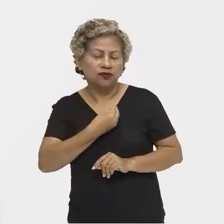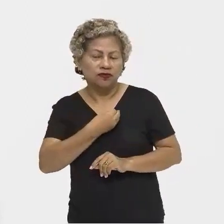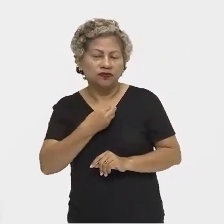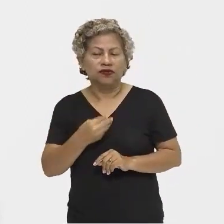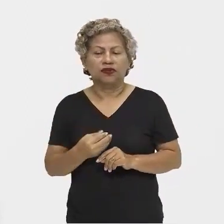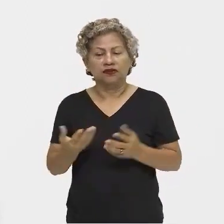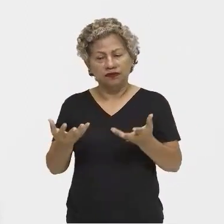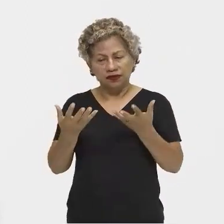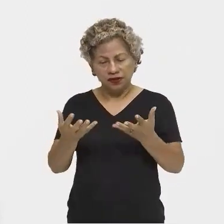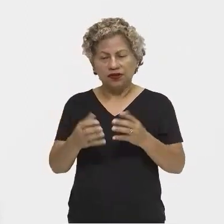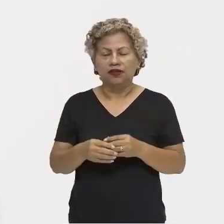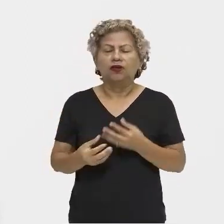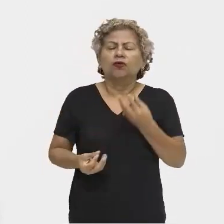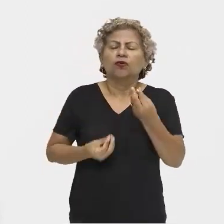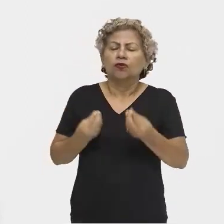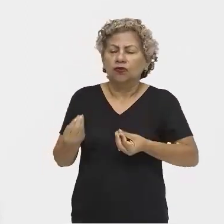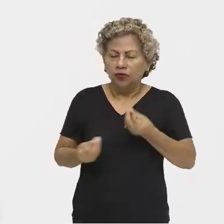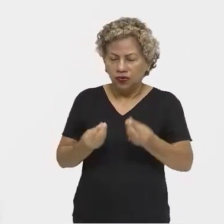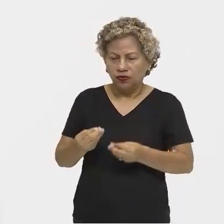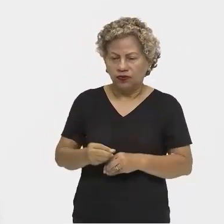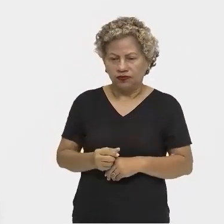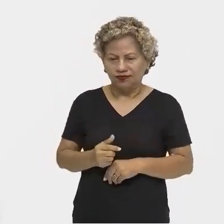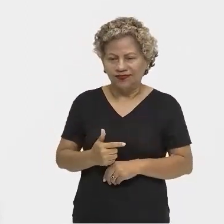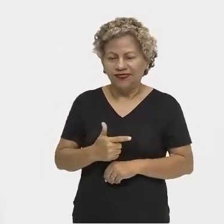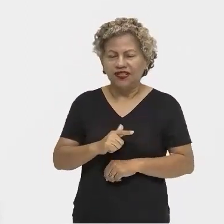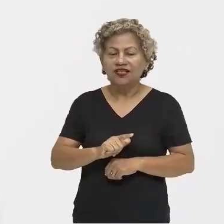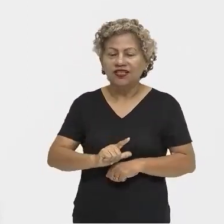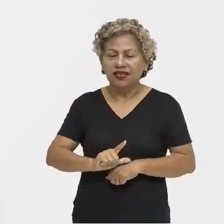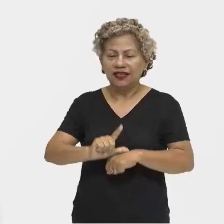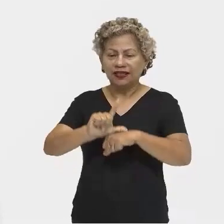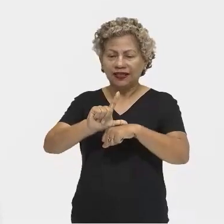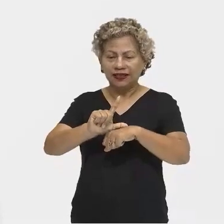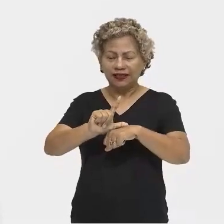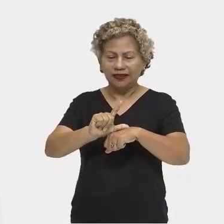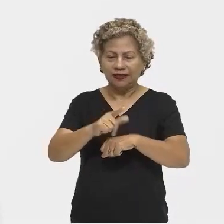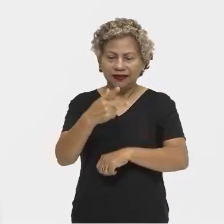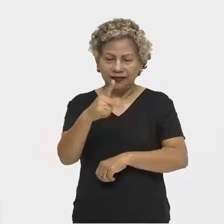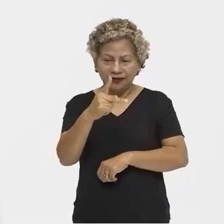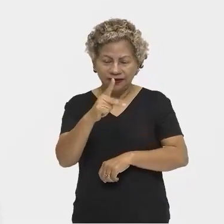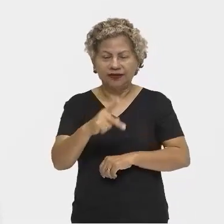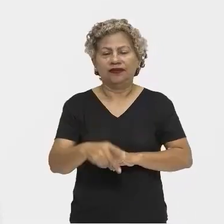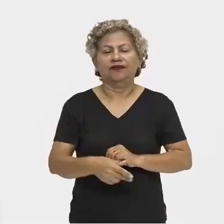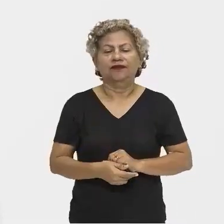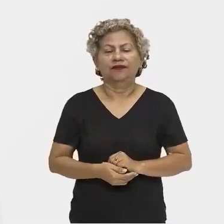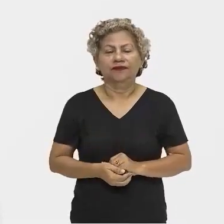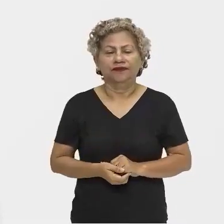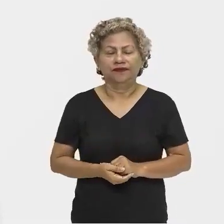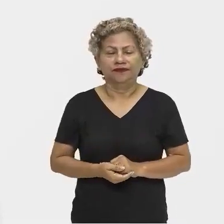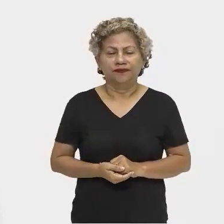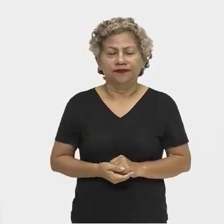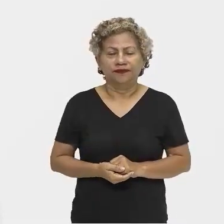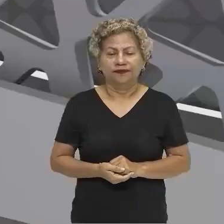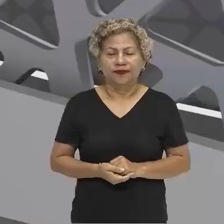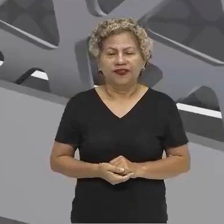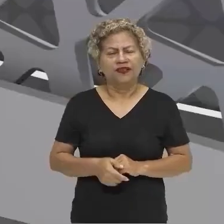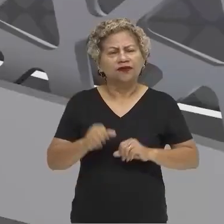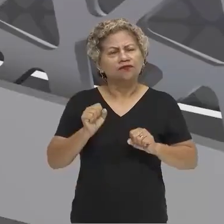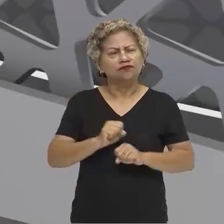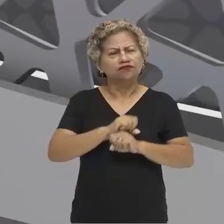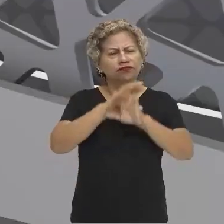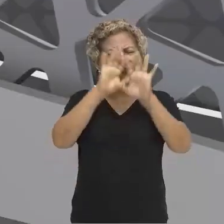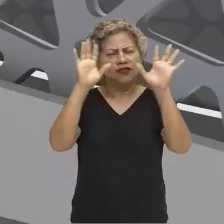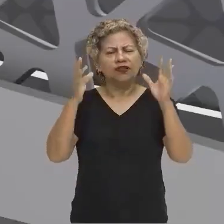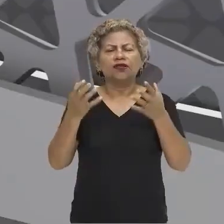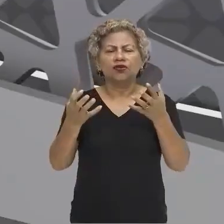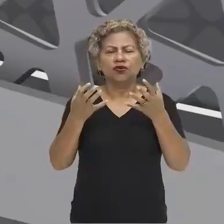e como. Seja líder de si mesmo. Então, se eu tenho claro o que eu quero,